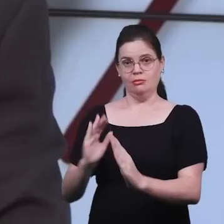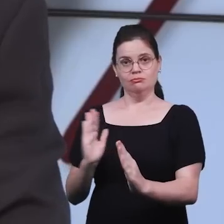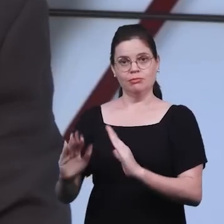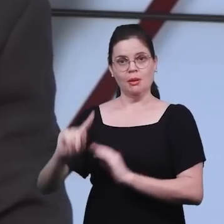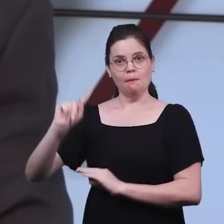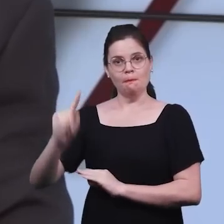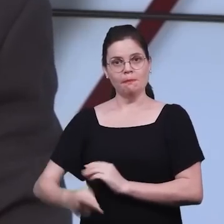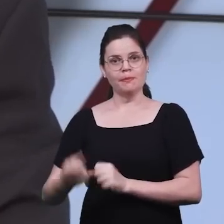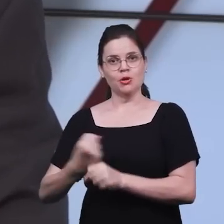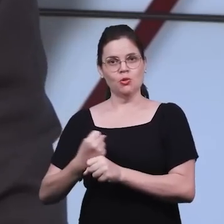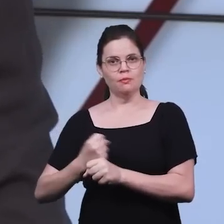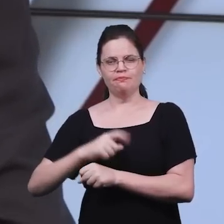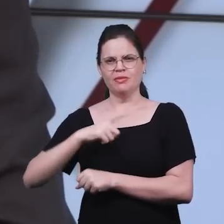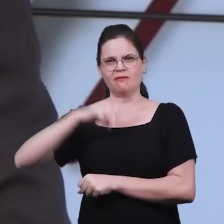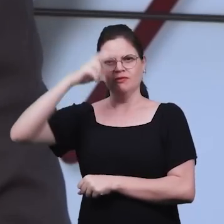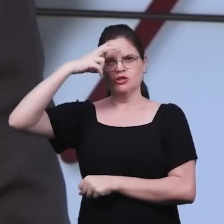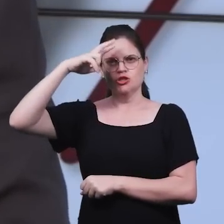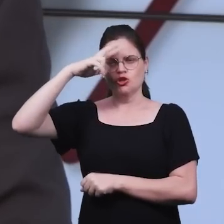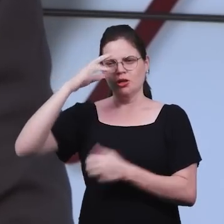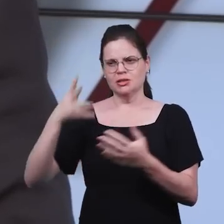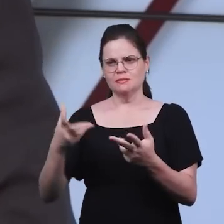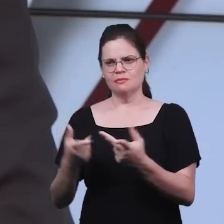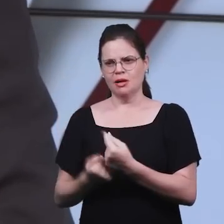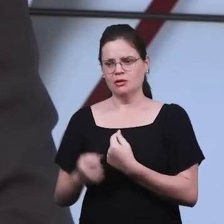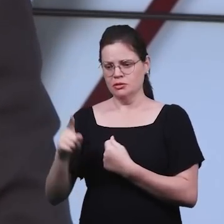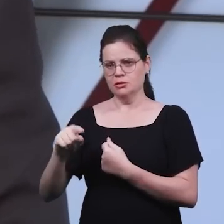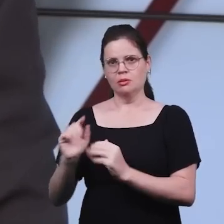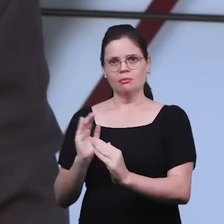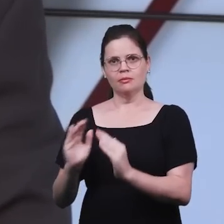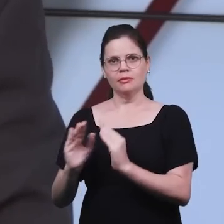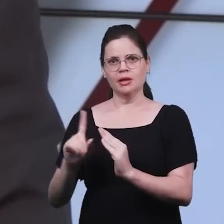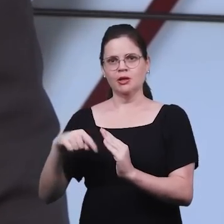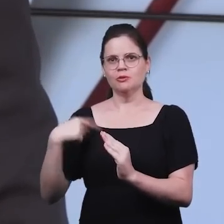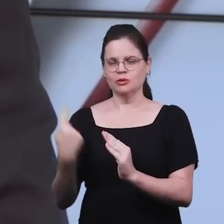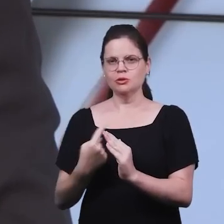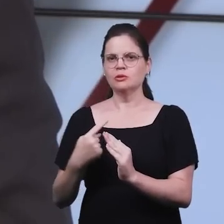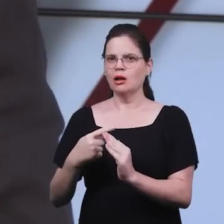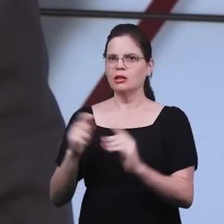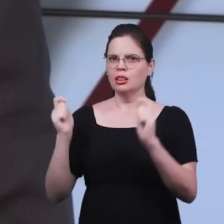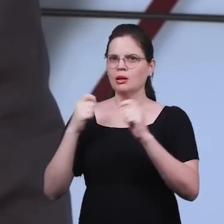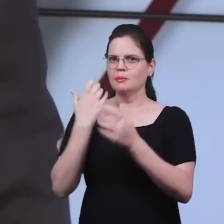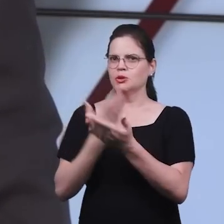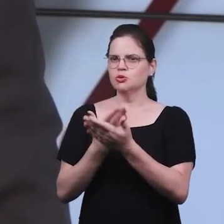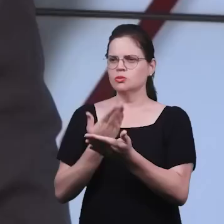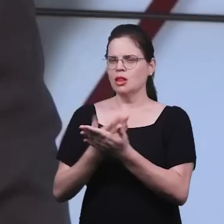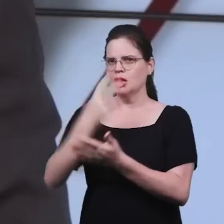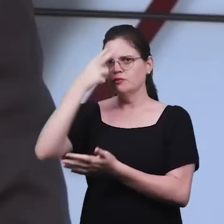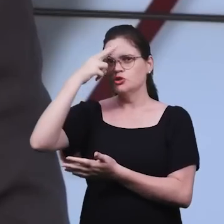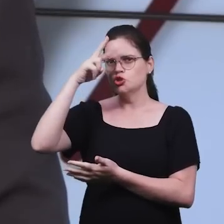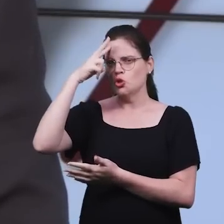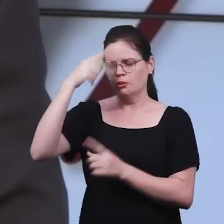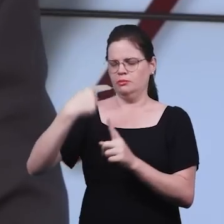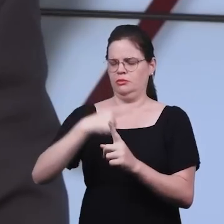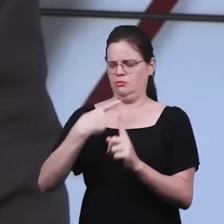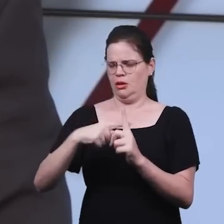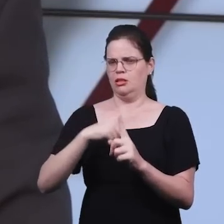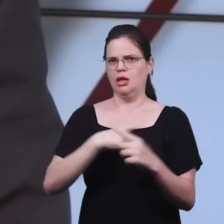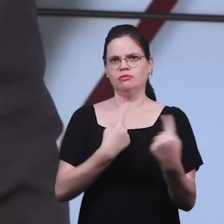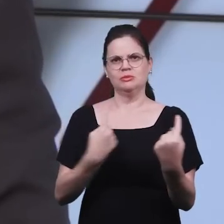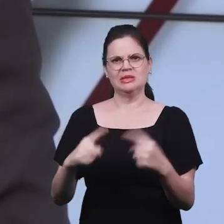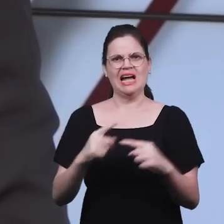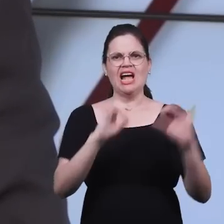né? Eu acho que esse período vai ser um período bonito que nós estamos entrando, que teve uma grande oposição, né?